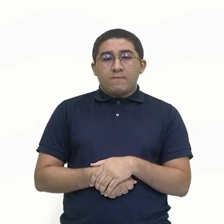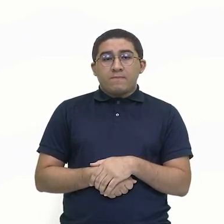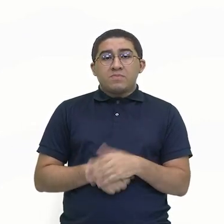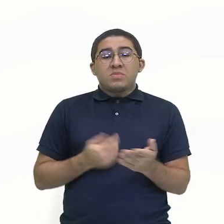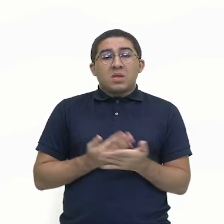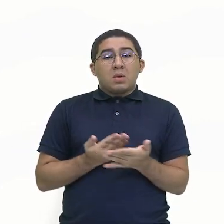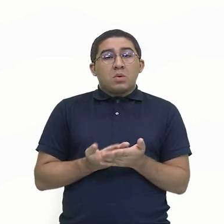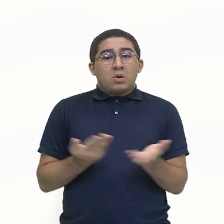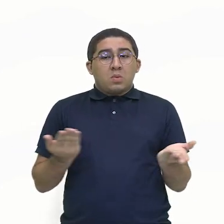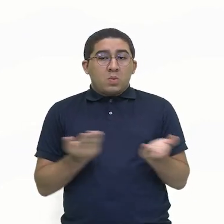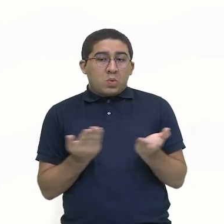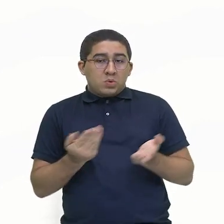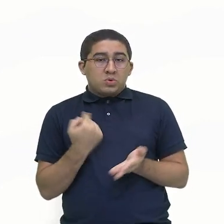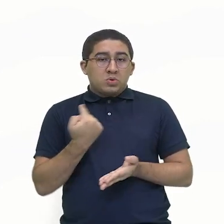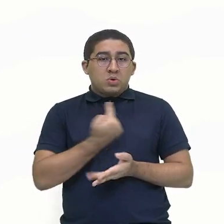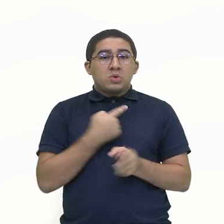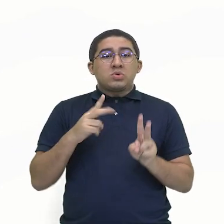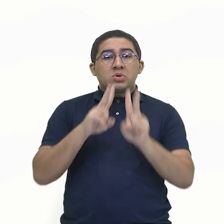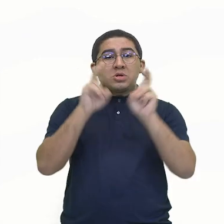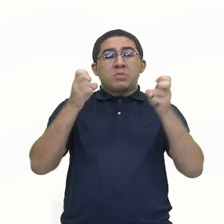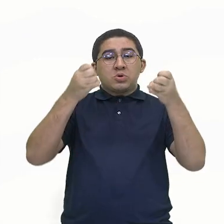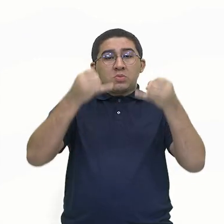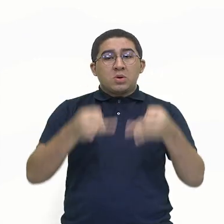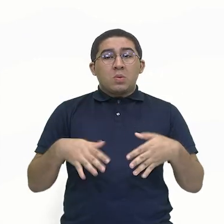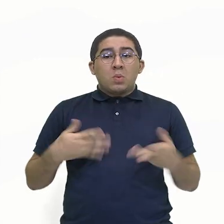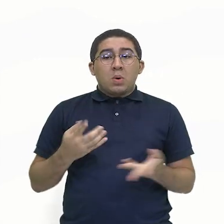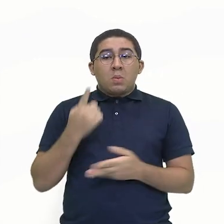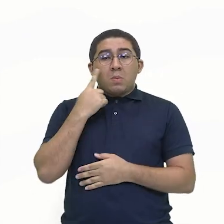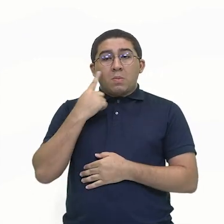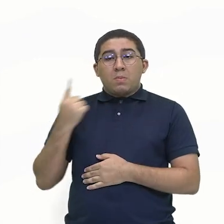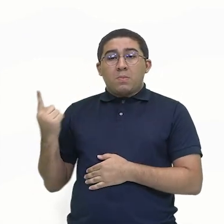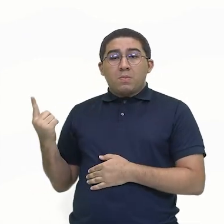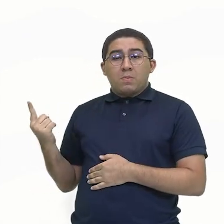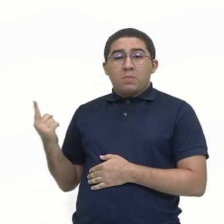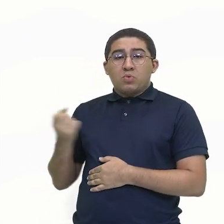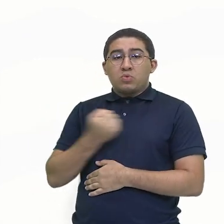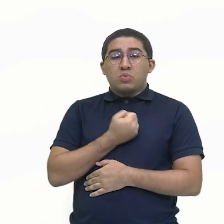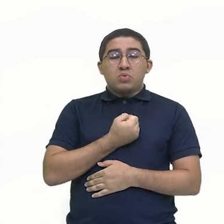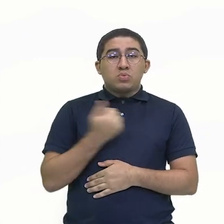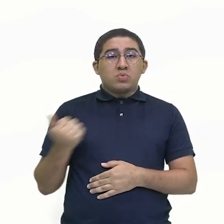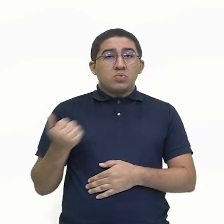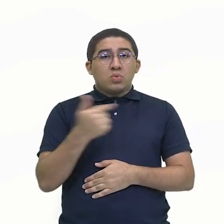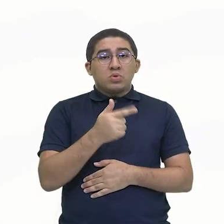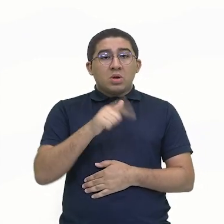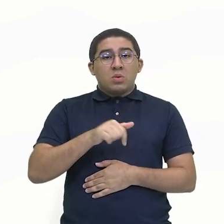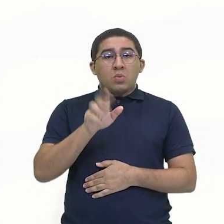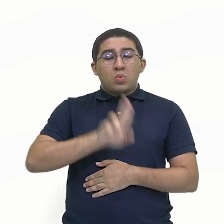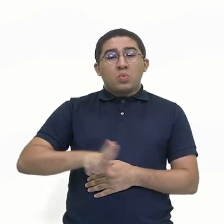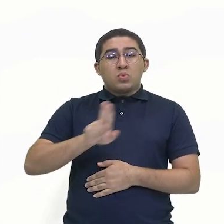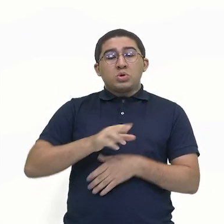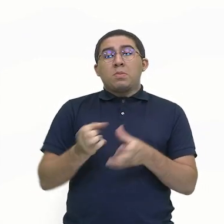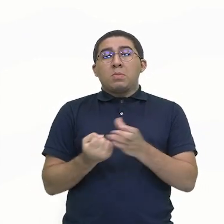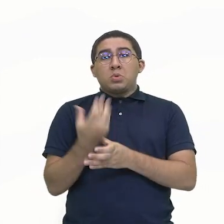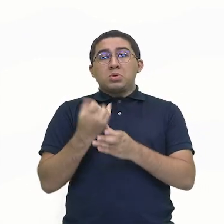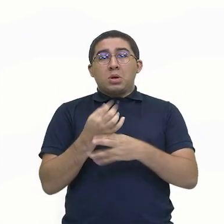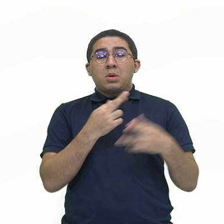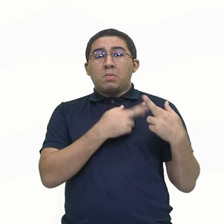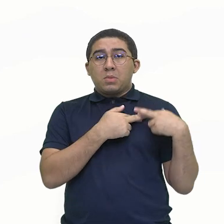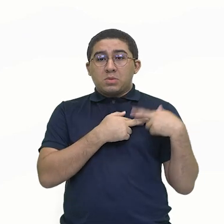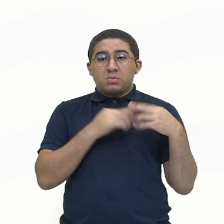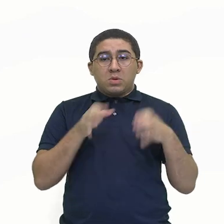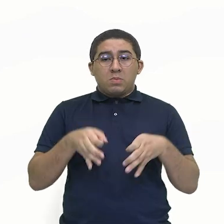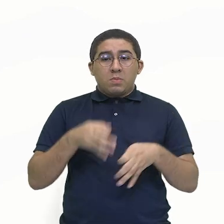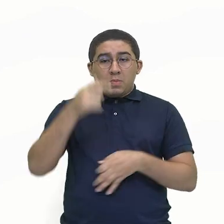nossa aula, nós vamos trabalhar com o objetivo 12, que é o consumo e produção